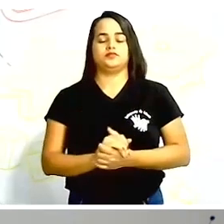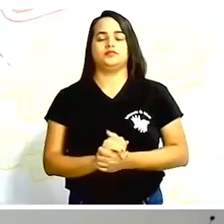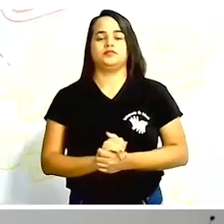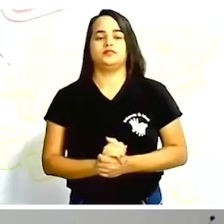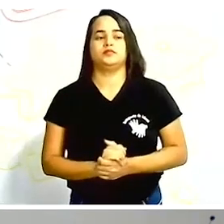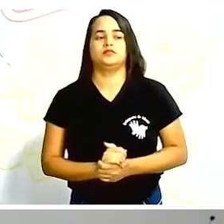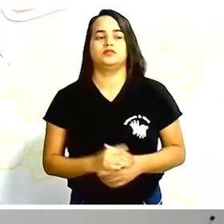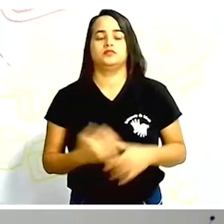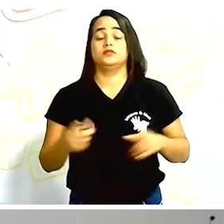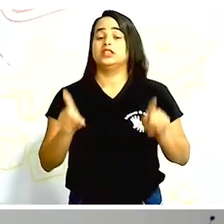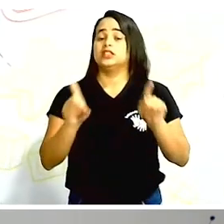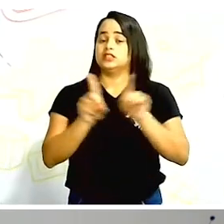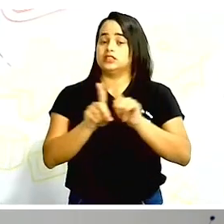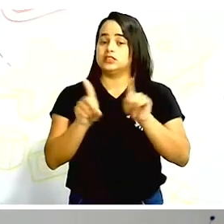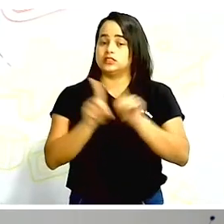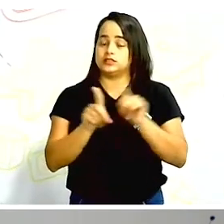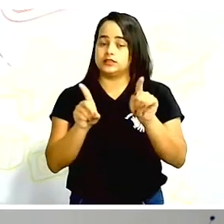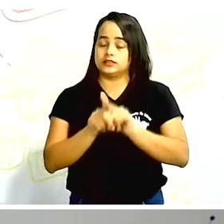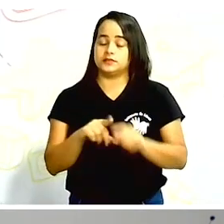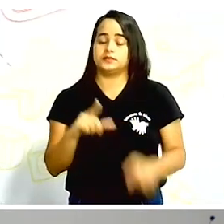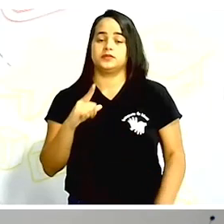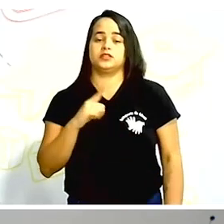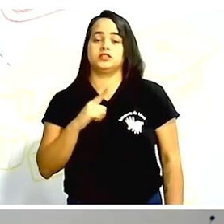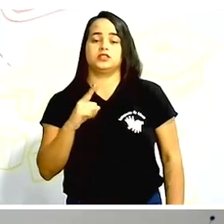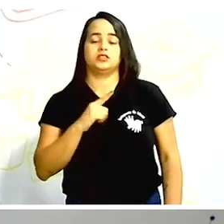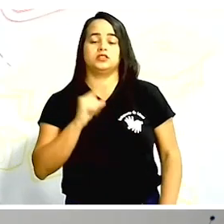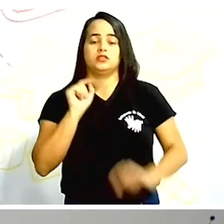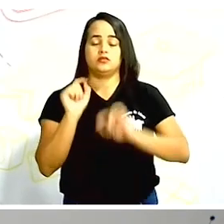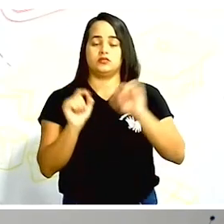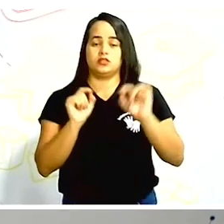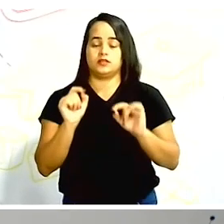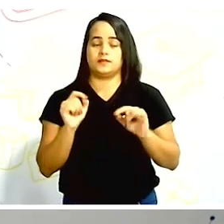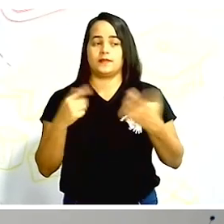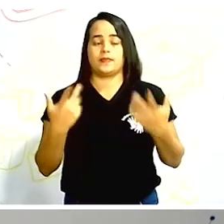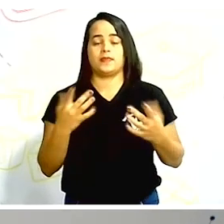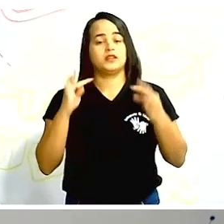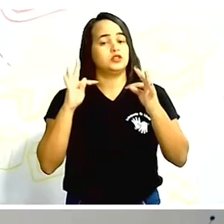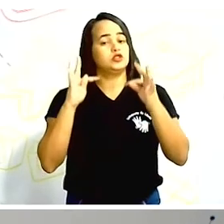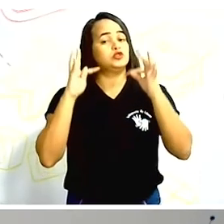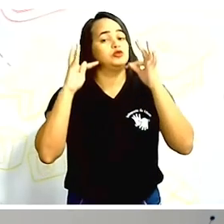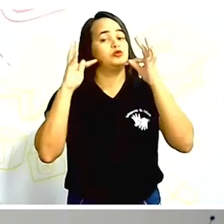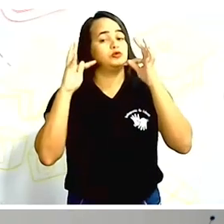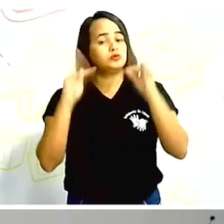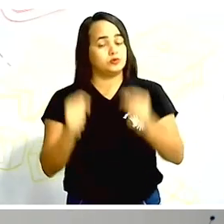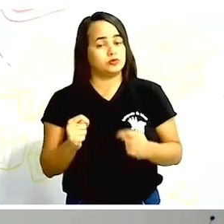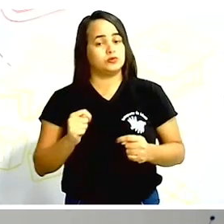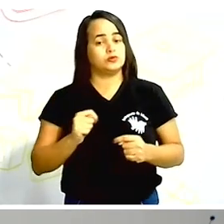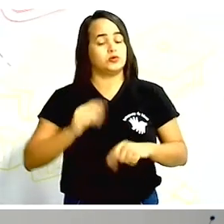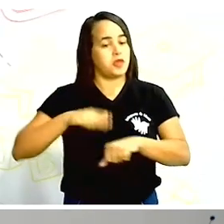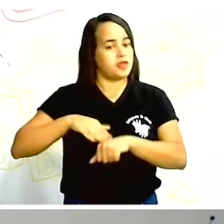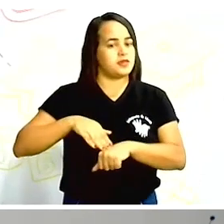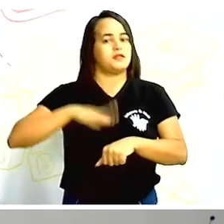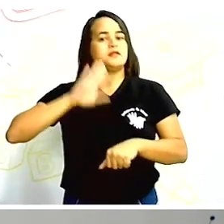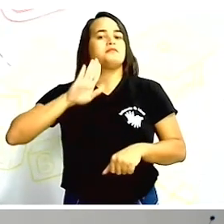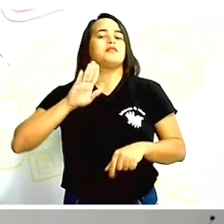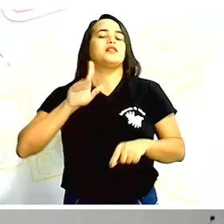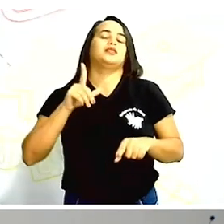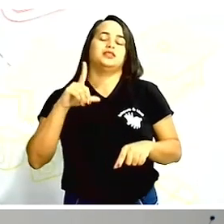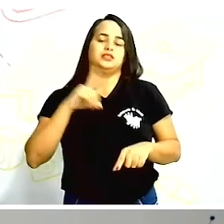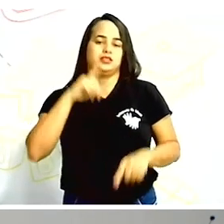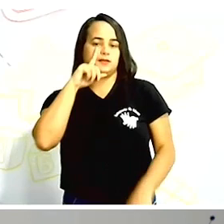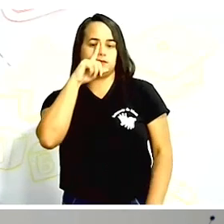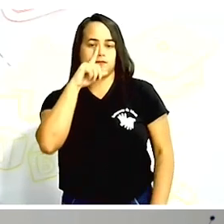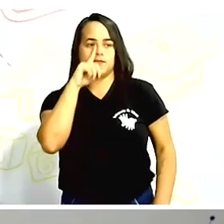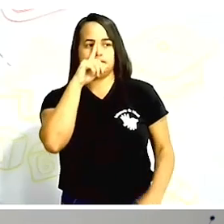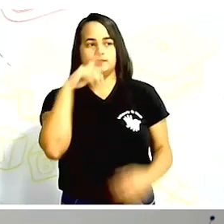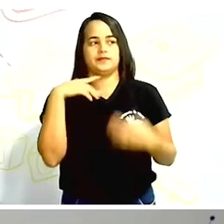E também tem o risco, né? Tudo que é demais também é um risco. Então, também existem os riscos de ingestão excessiva